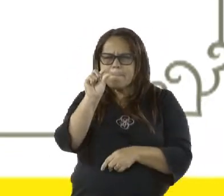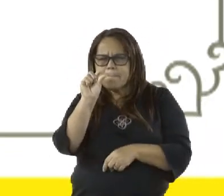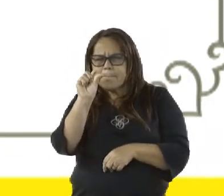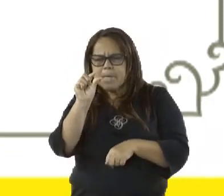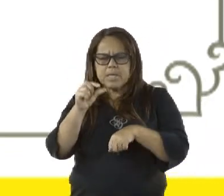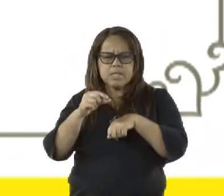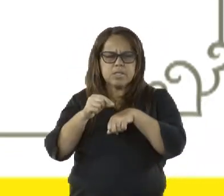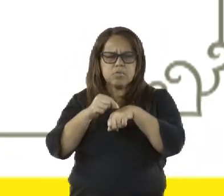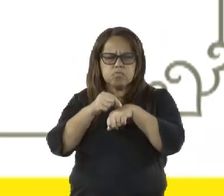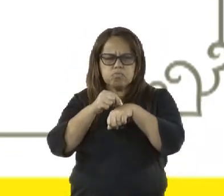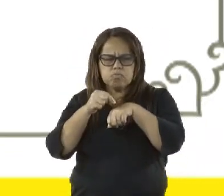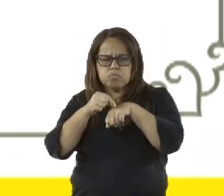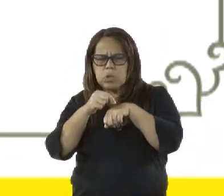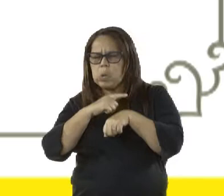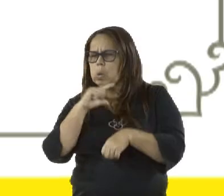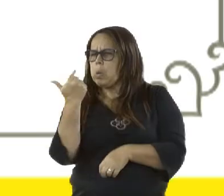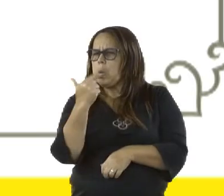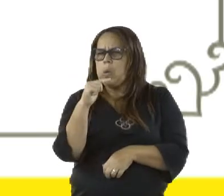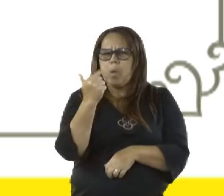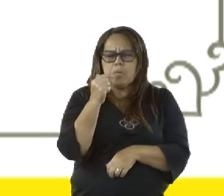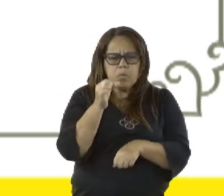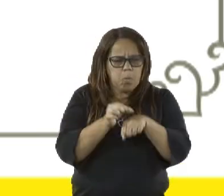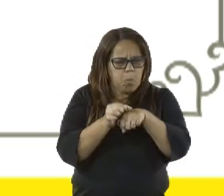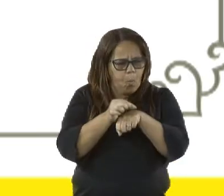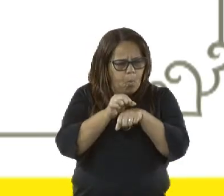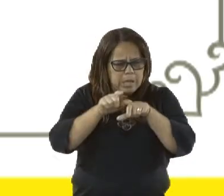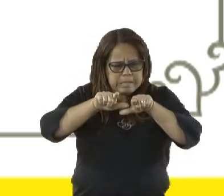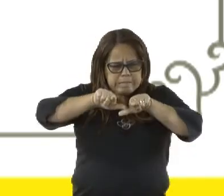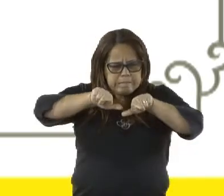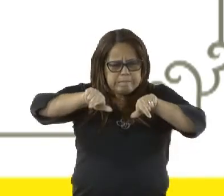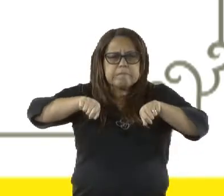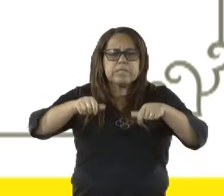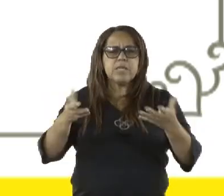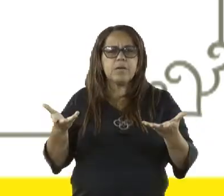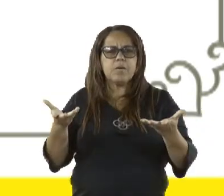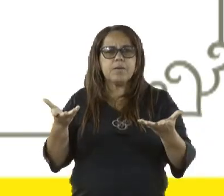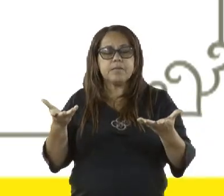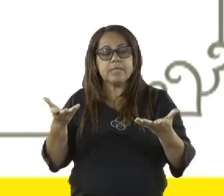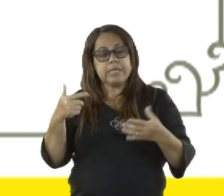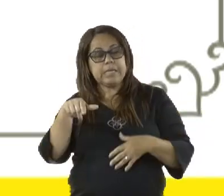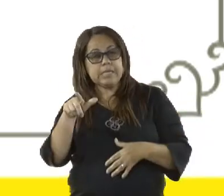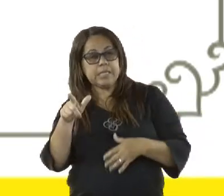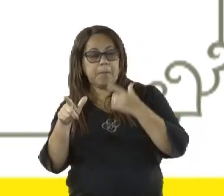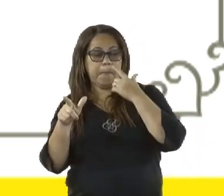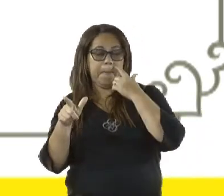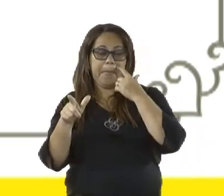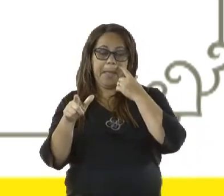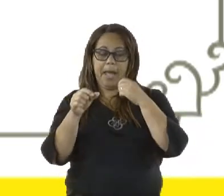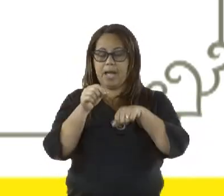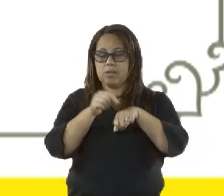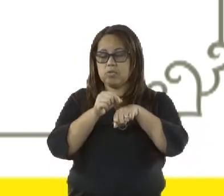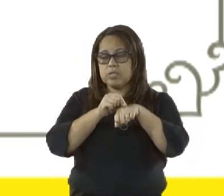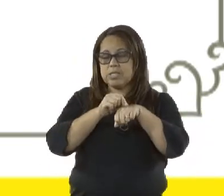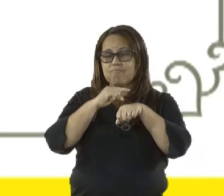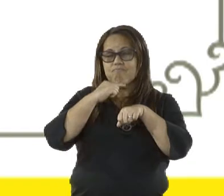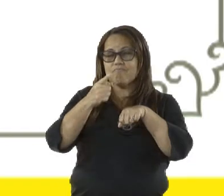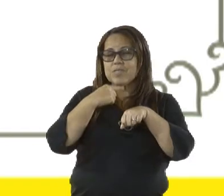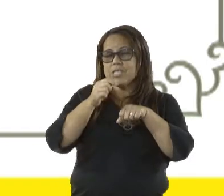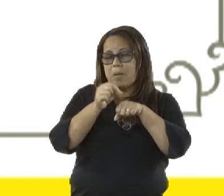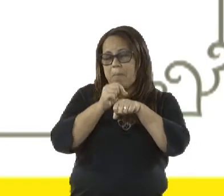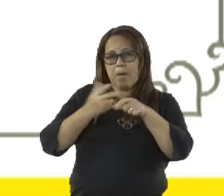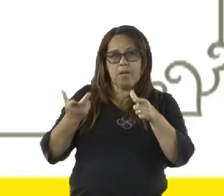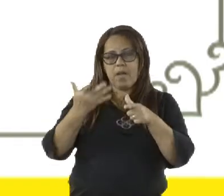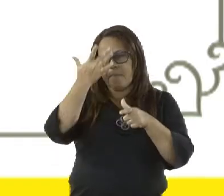que não tinha sequer uma bolinha em suas asas. Por isso, a Joaninha Sem Bolinha chamava atenção por